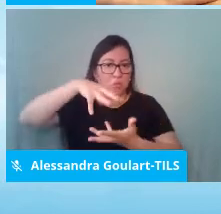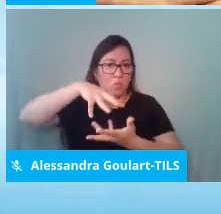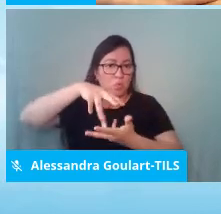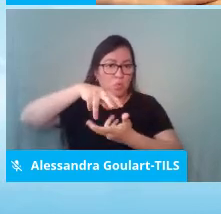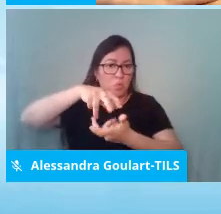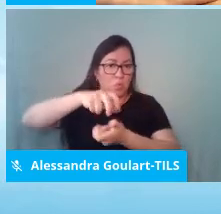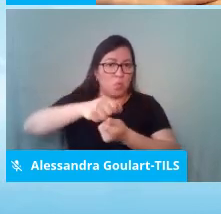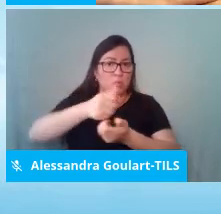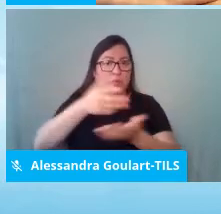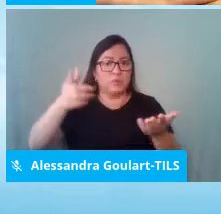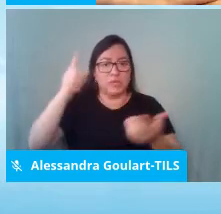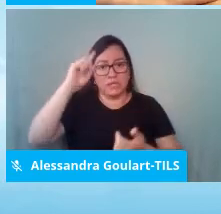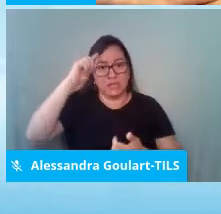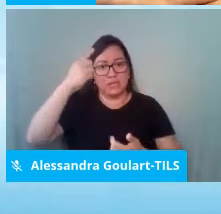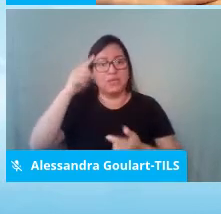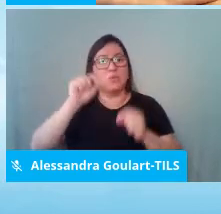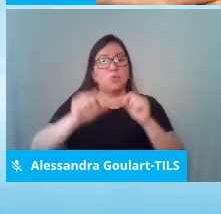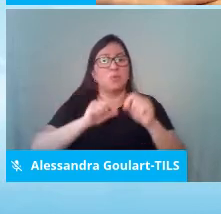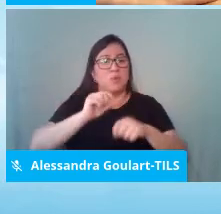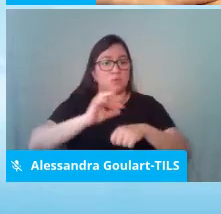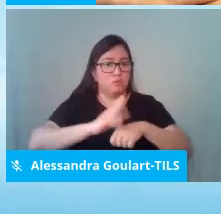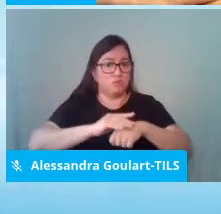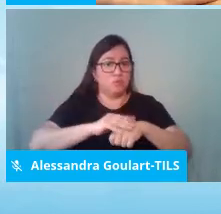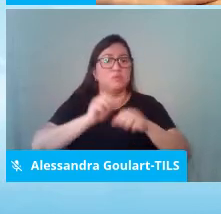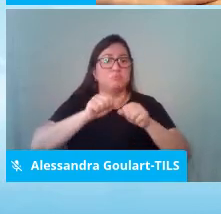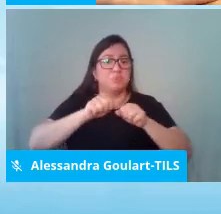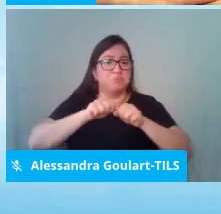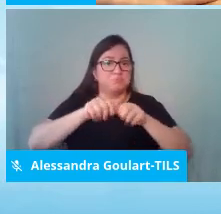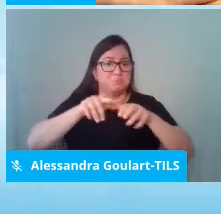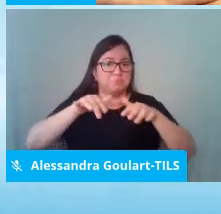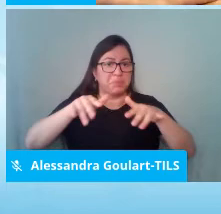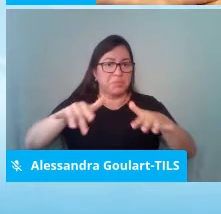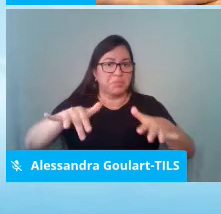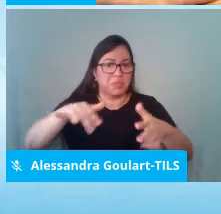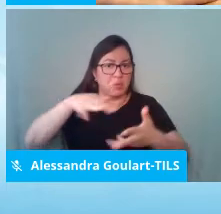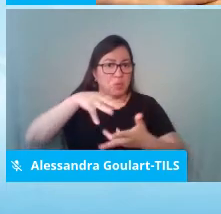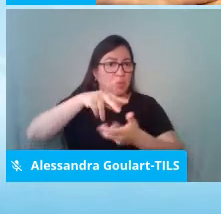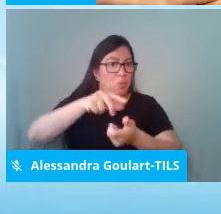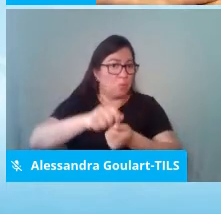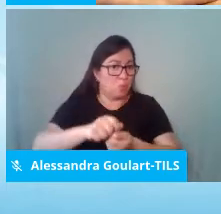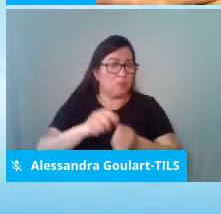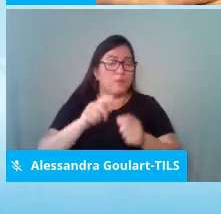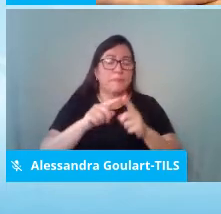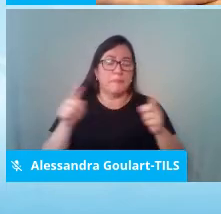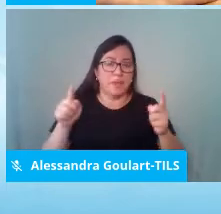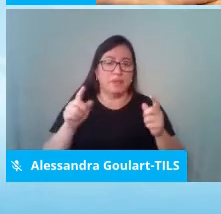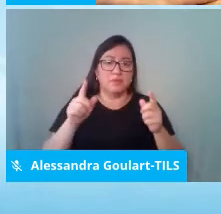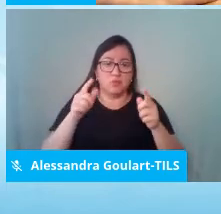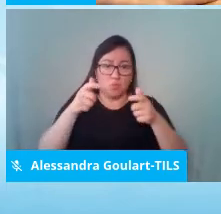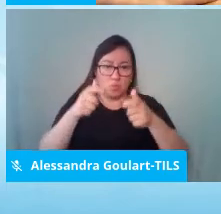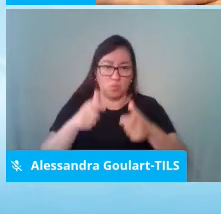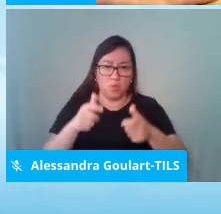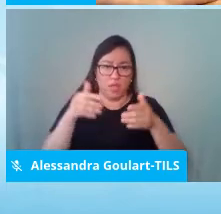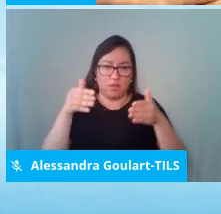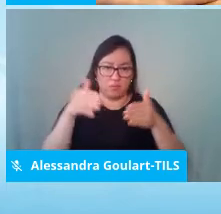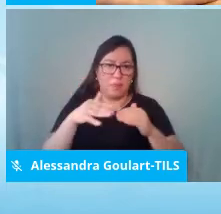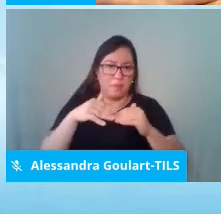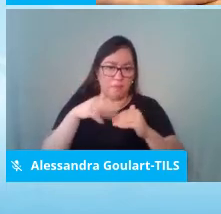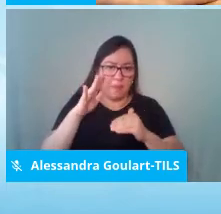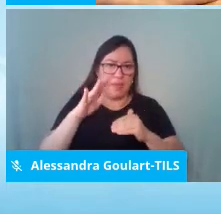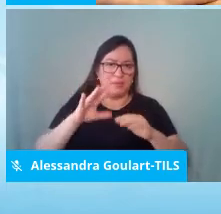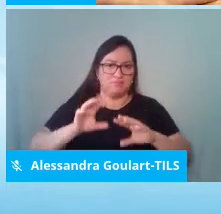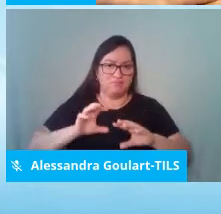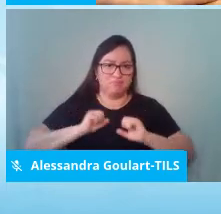a ideia de que essa doença se espalha pelo mundo todo, mas ela é mais prevalente nos países